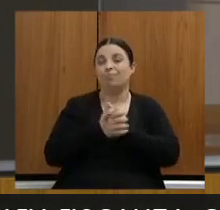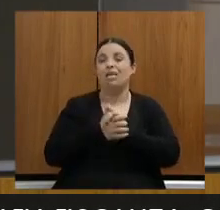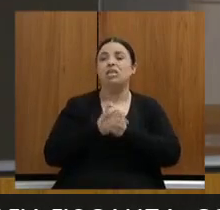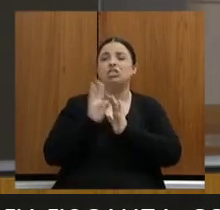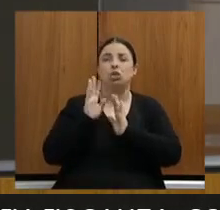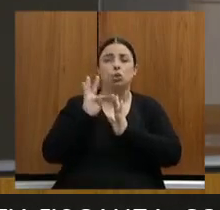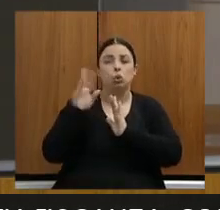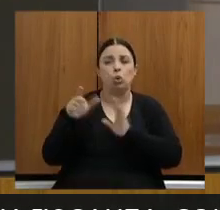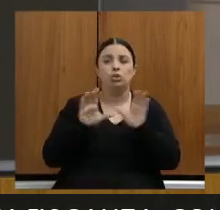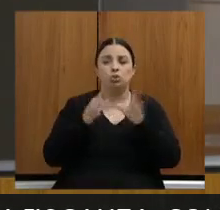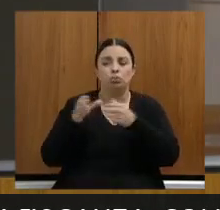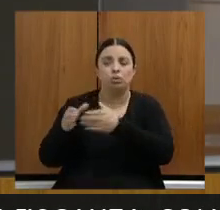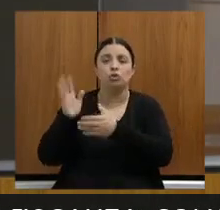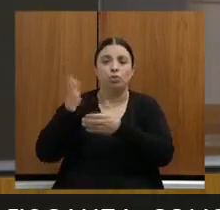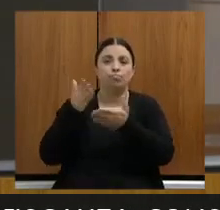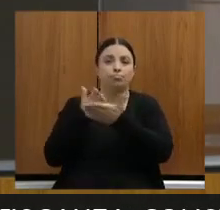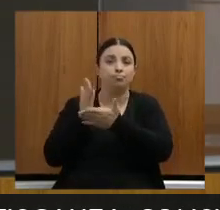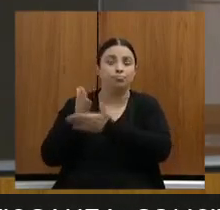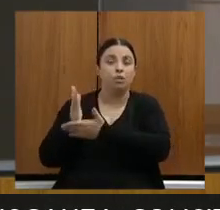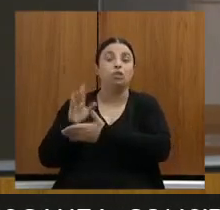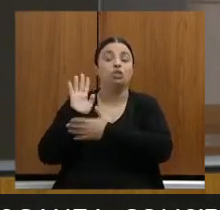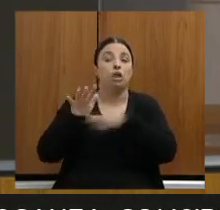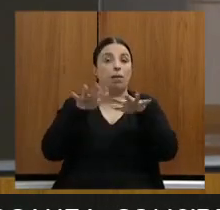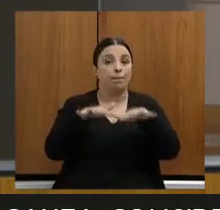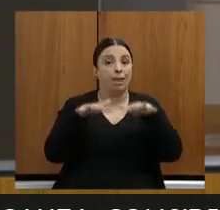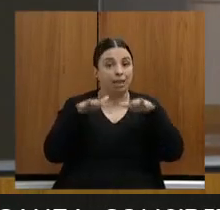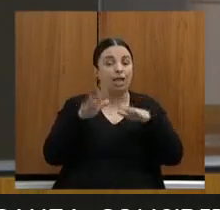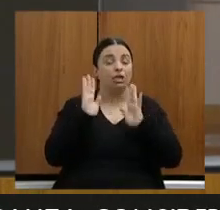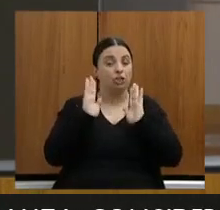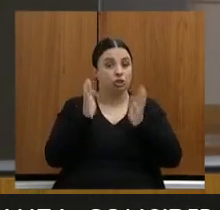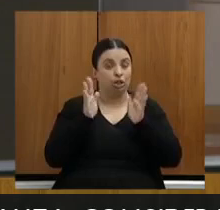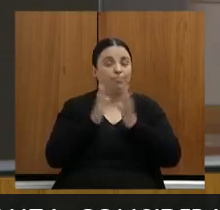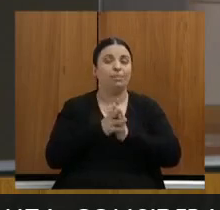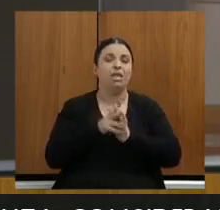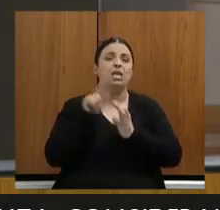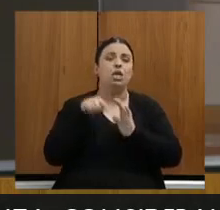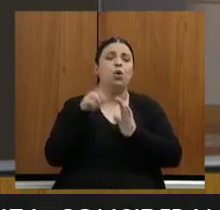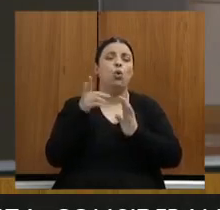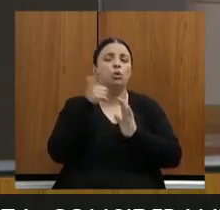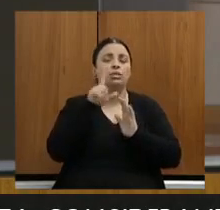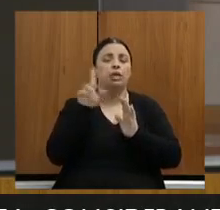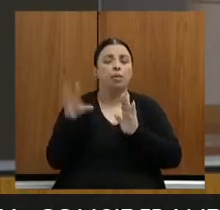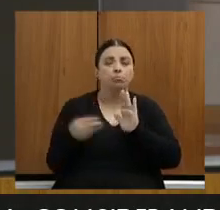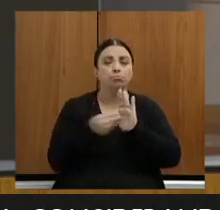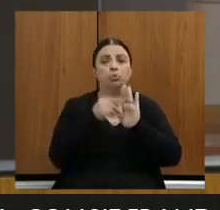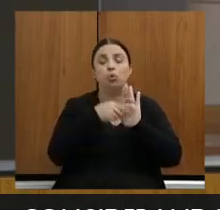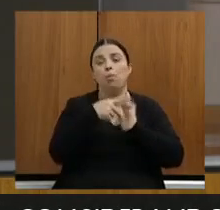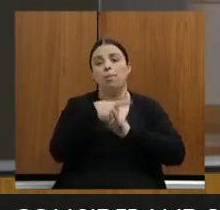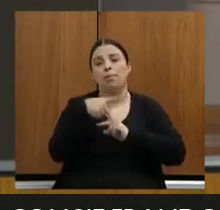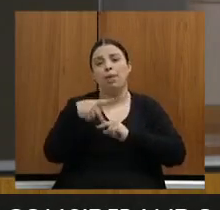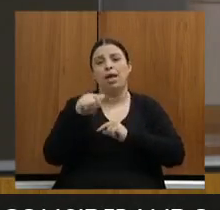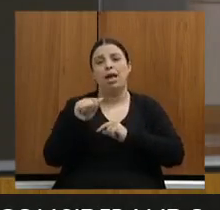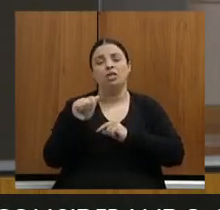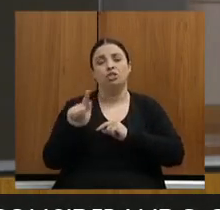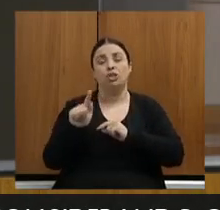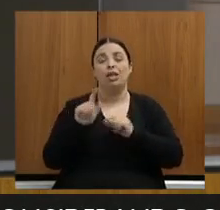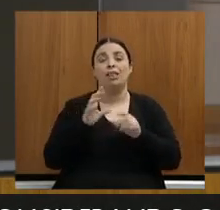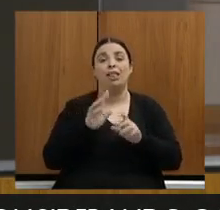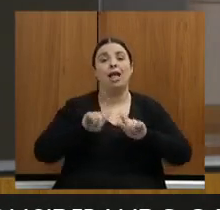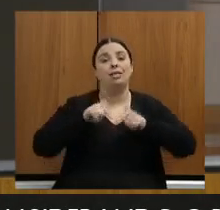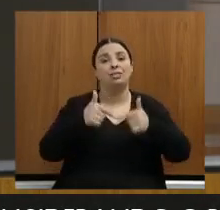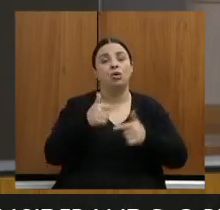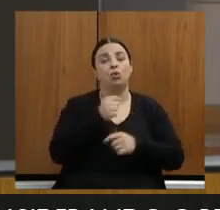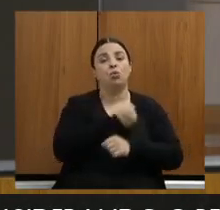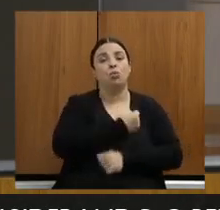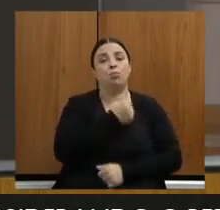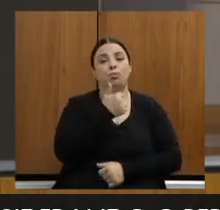tá já em condição de plenário e nós conseguimos também incluir essa pauta no PPA G nação 1057